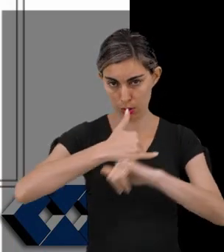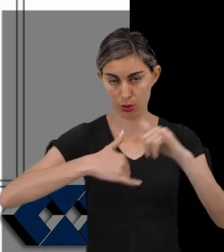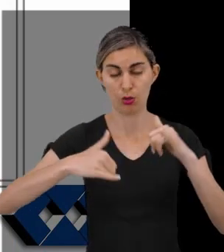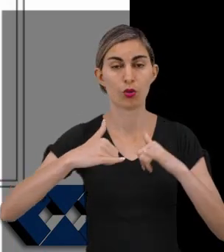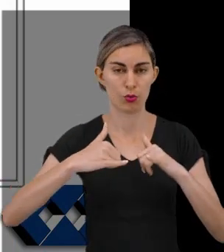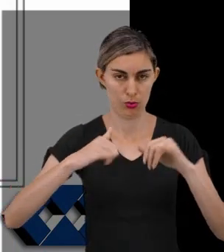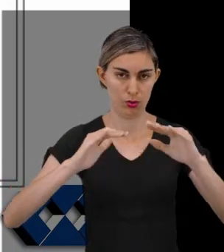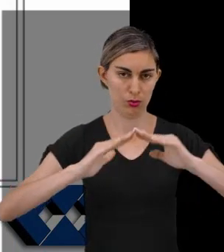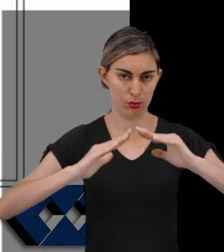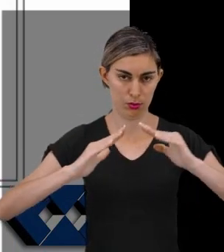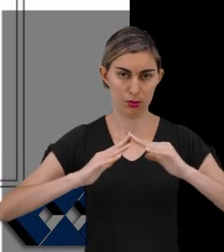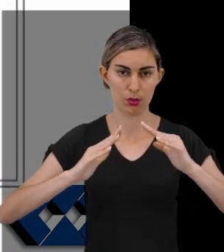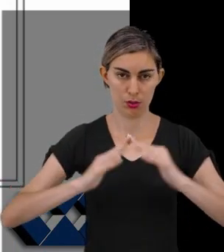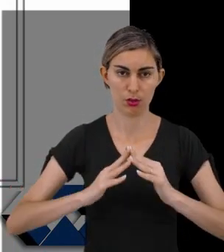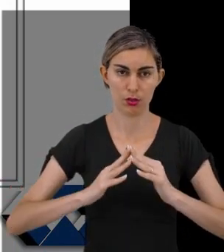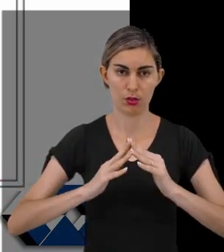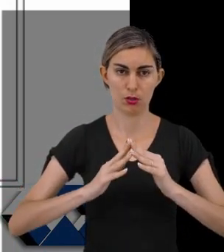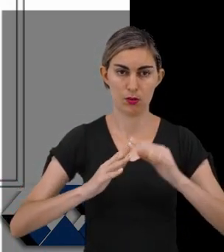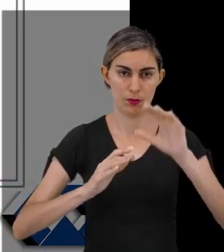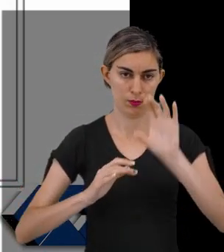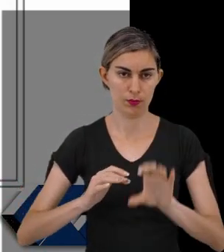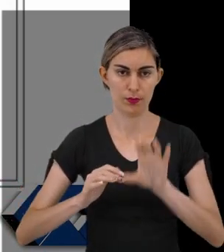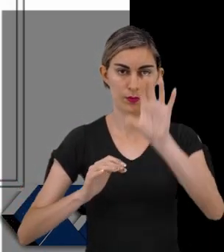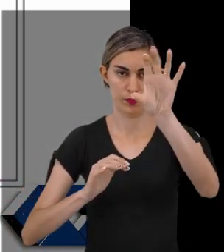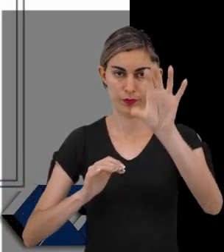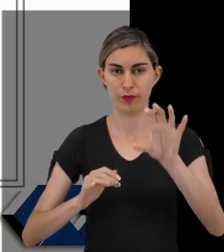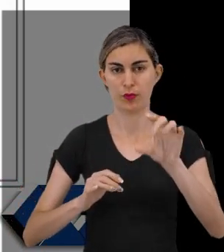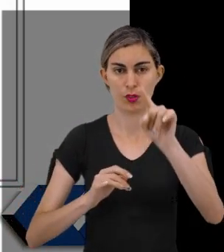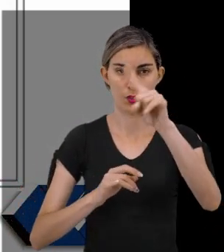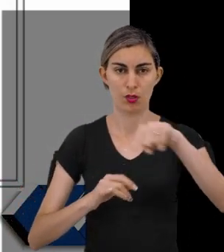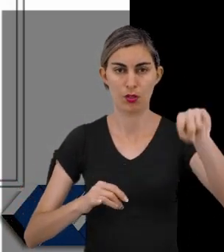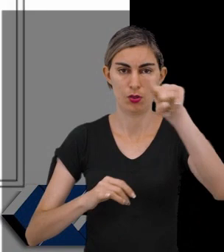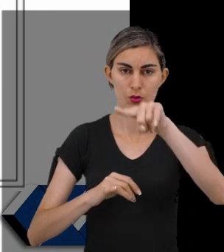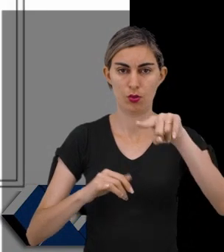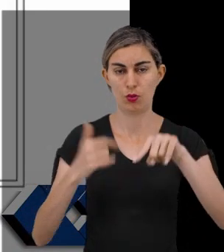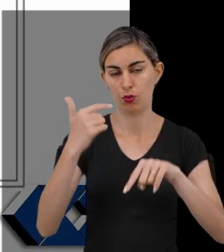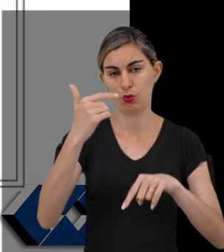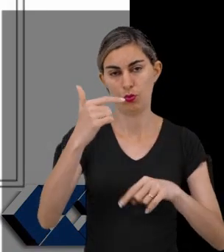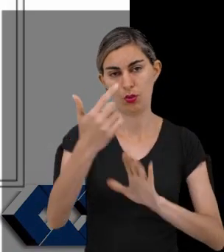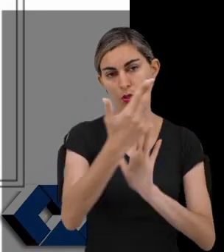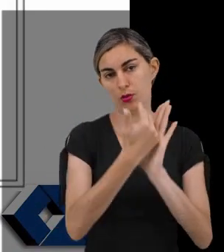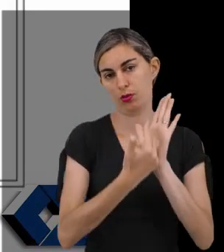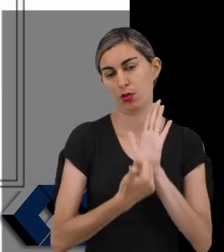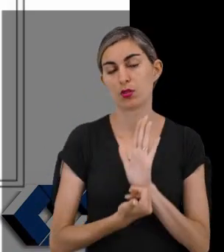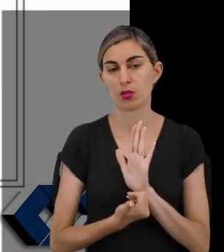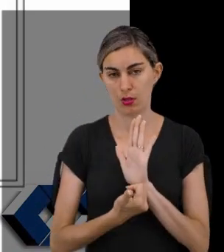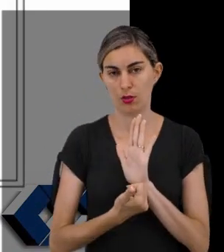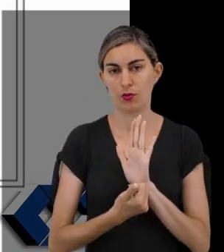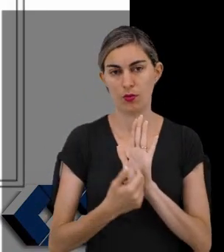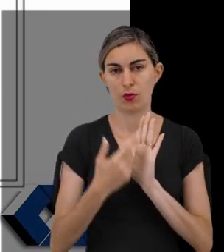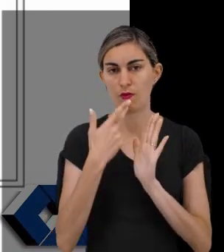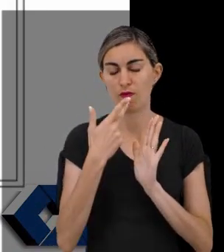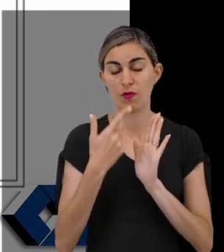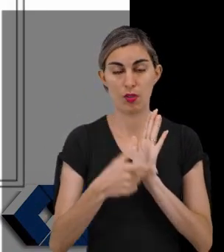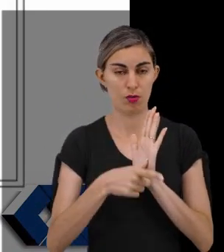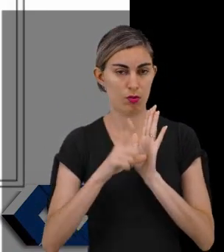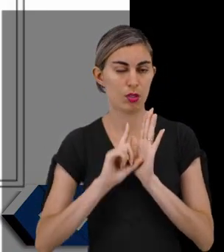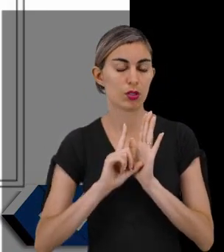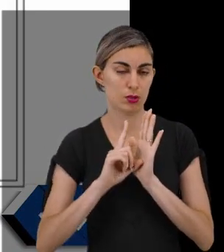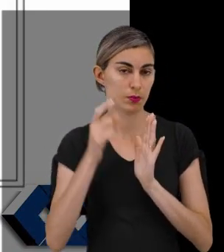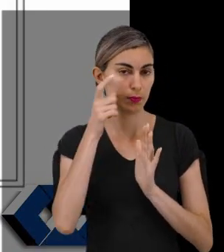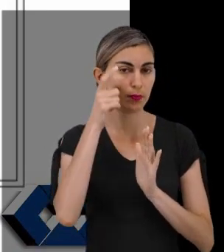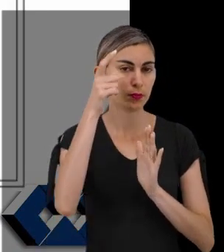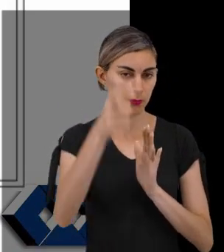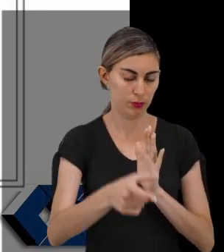da residência pelos ambientes. Aqui a gente não tem o layout, como eu tinha comentado anteriormente, mas é interessante que